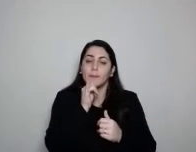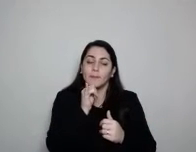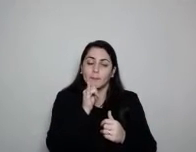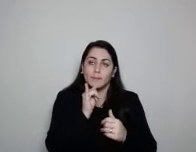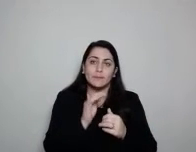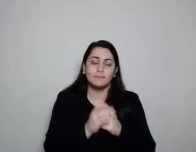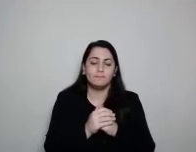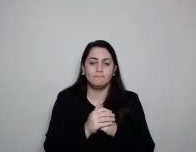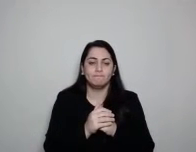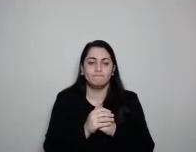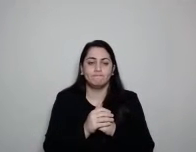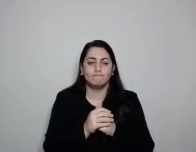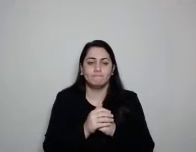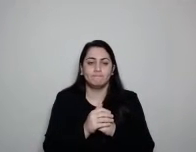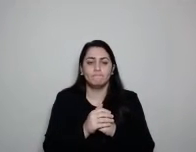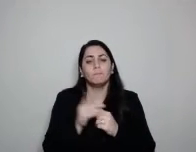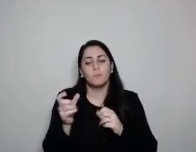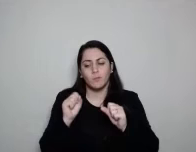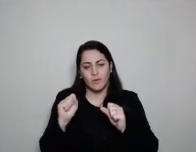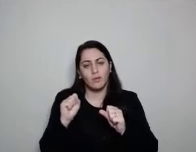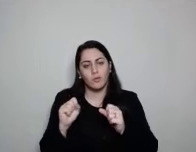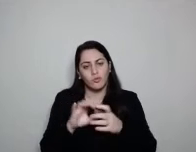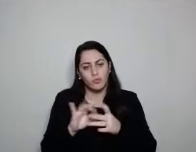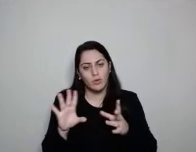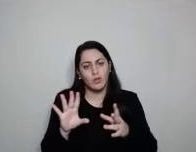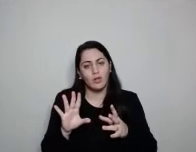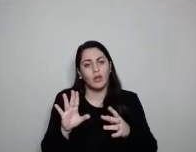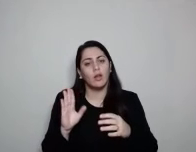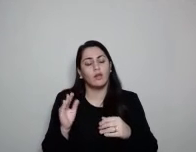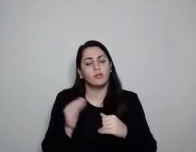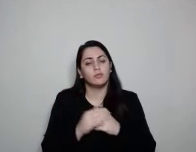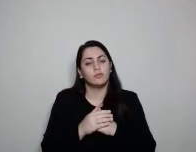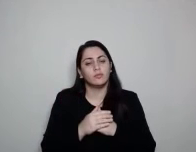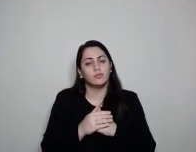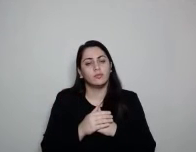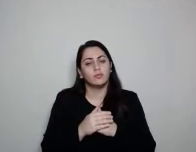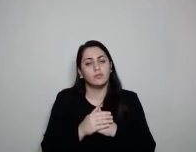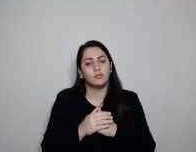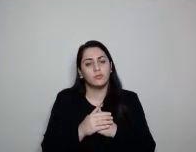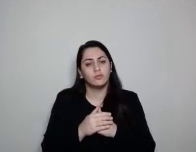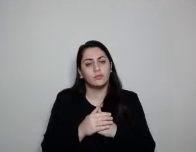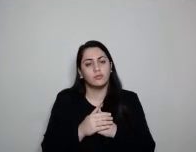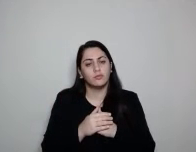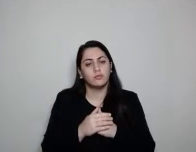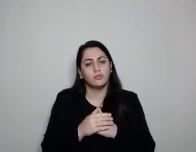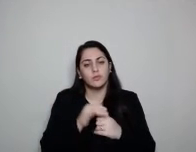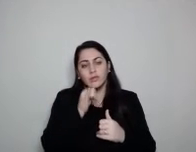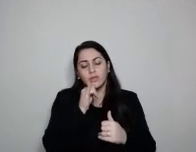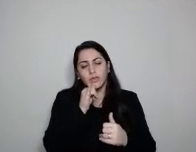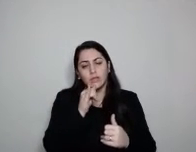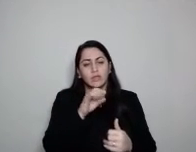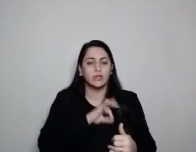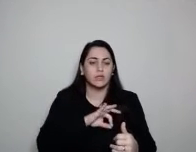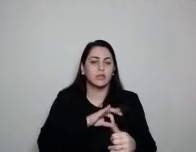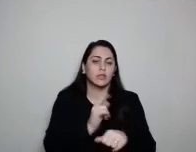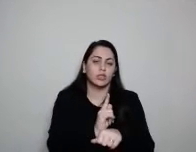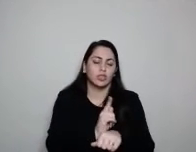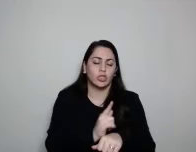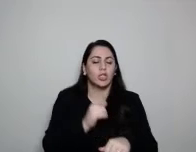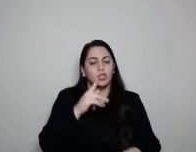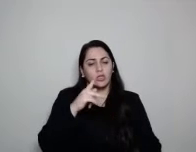que autorizam a parceira a receber esse tipo de remuneração de gestão plena. Então, por conta